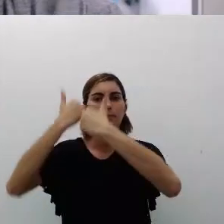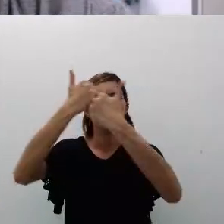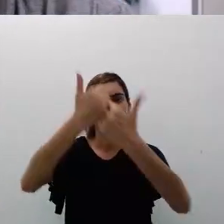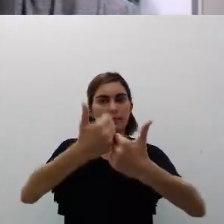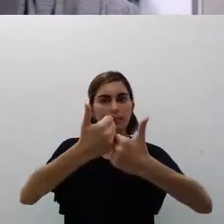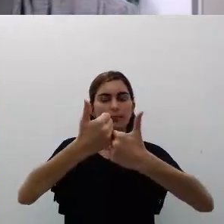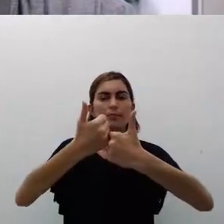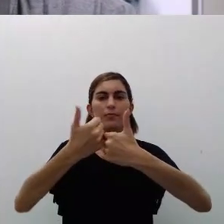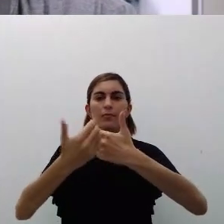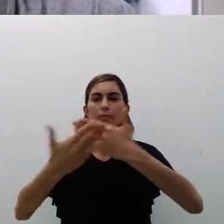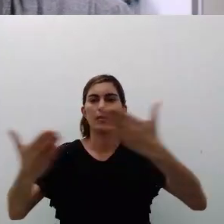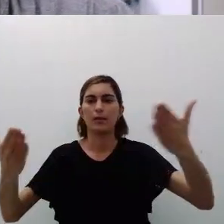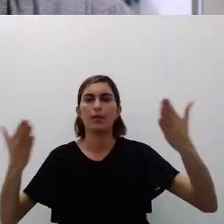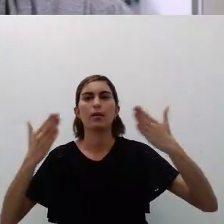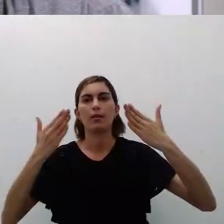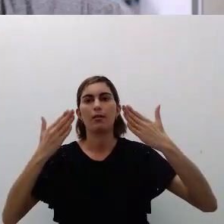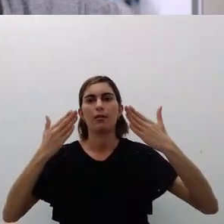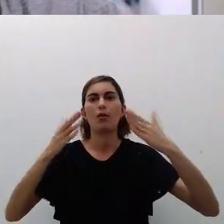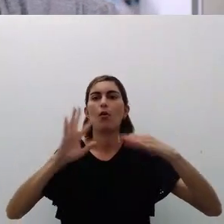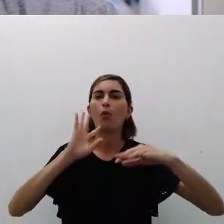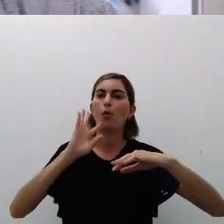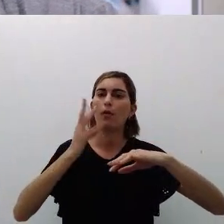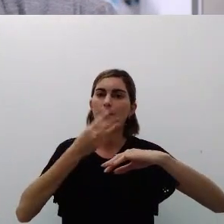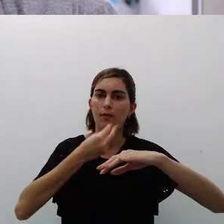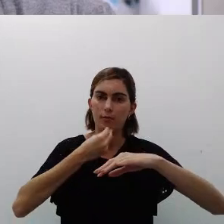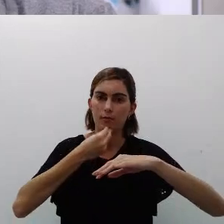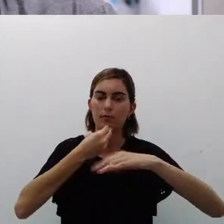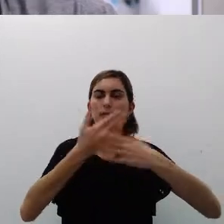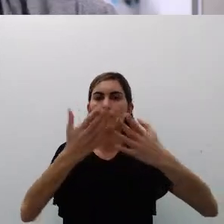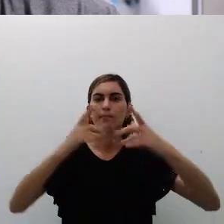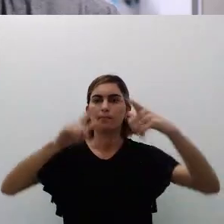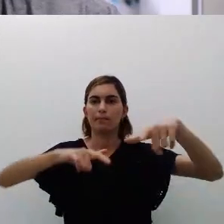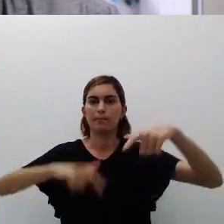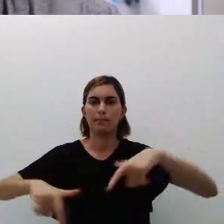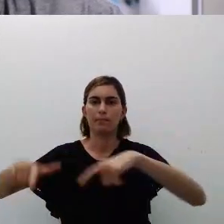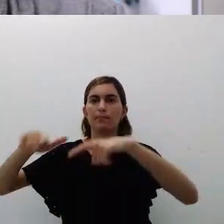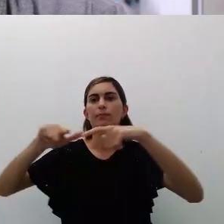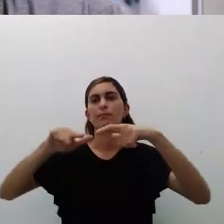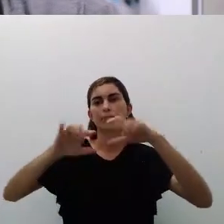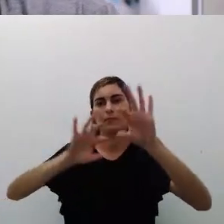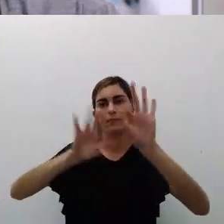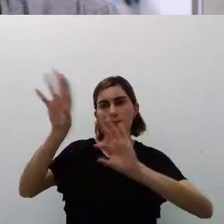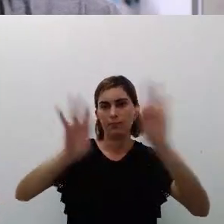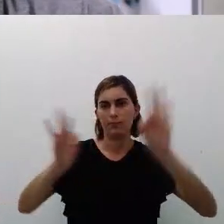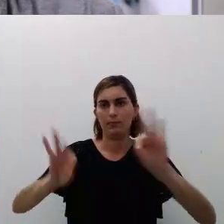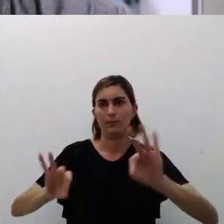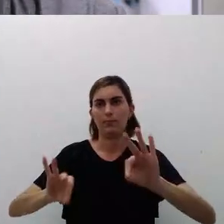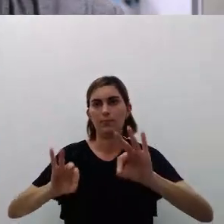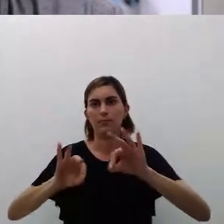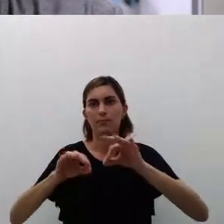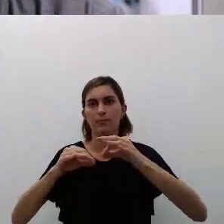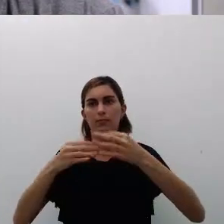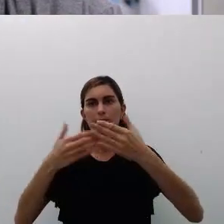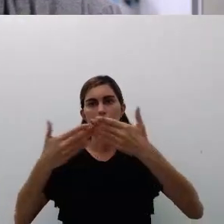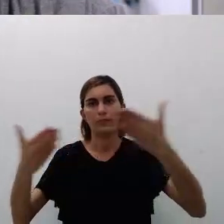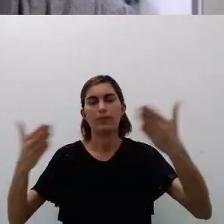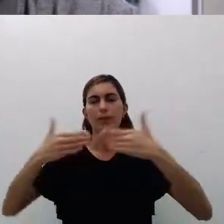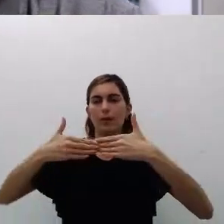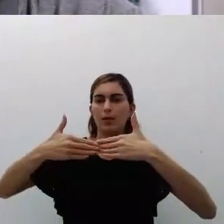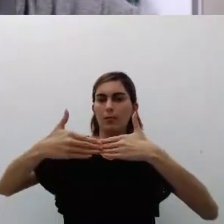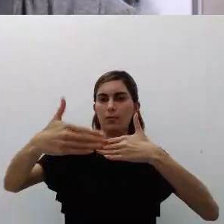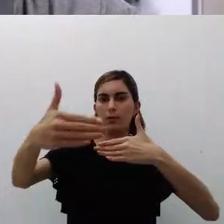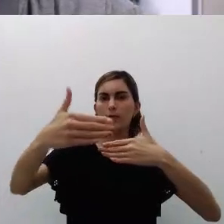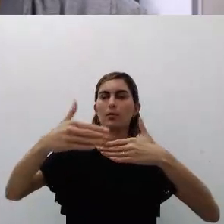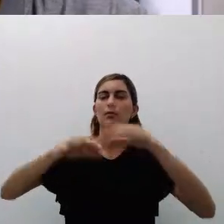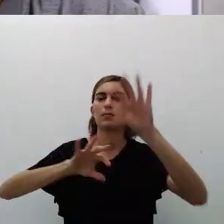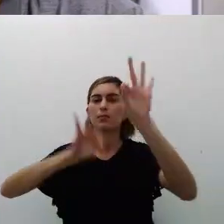reconhecer o espaço e a distribuição dos objetos. A partir dessa distribuição, como nós vimos